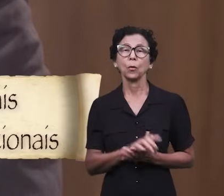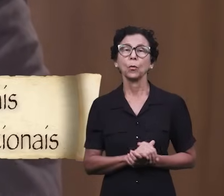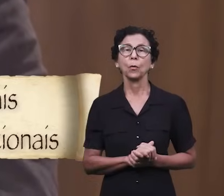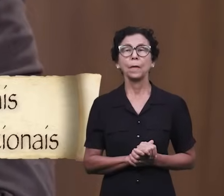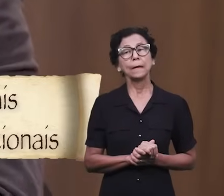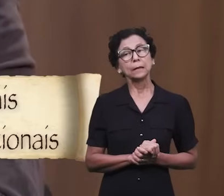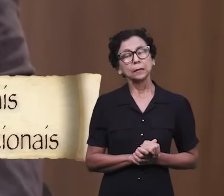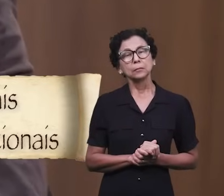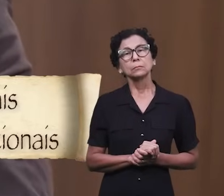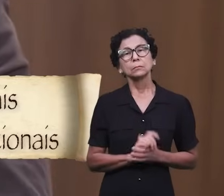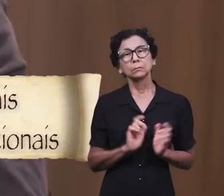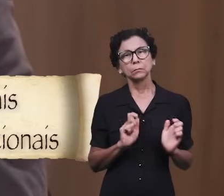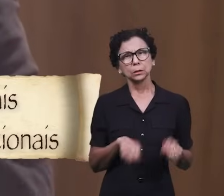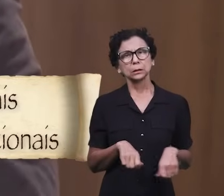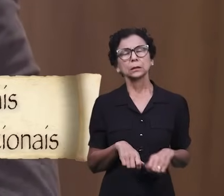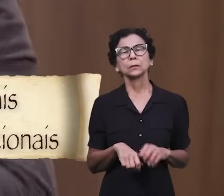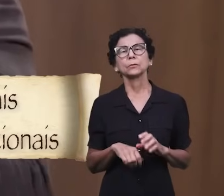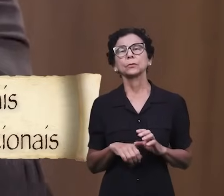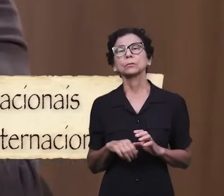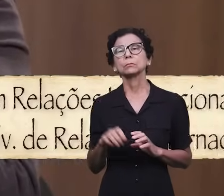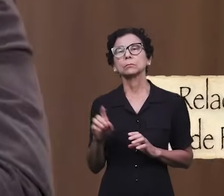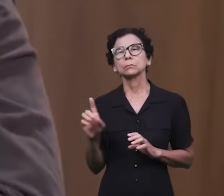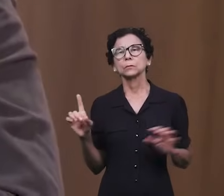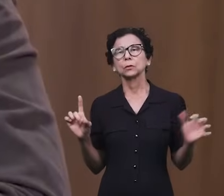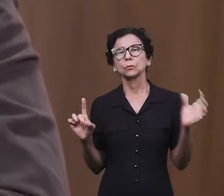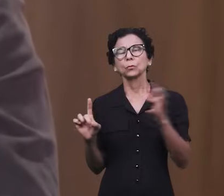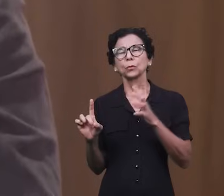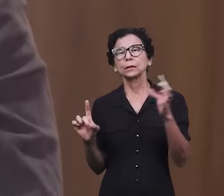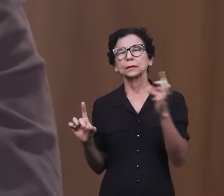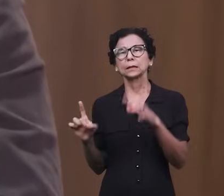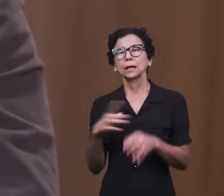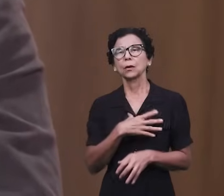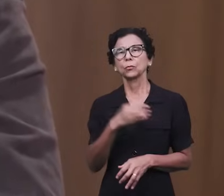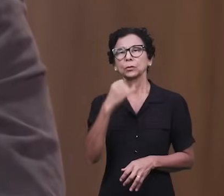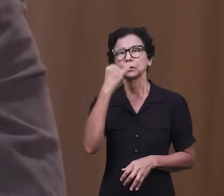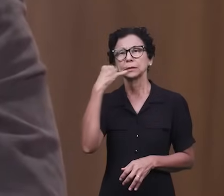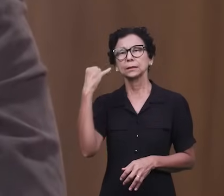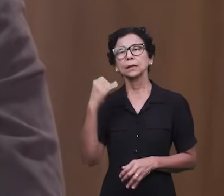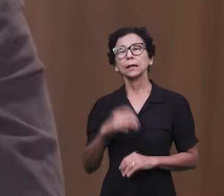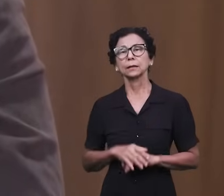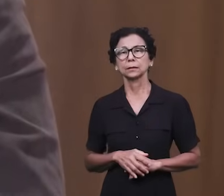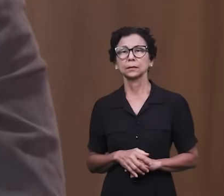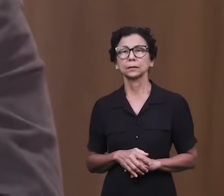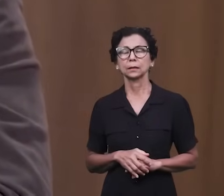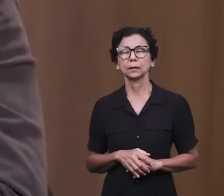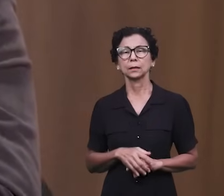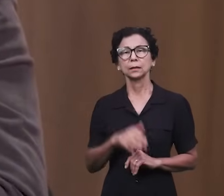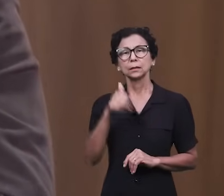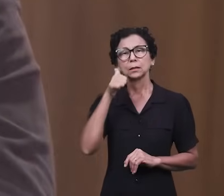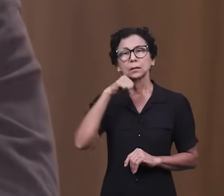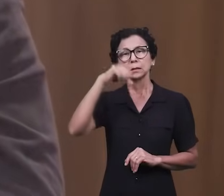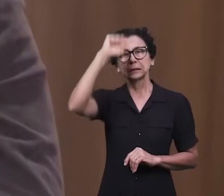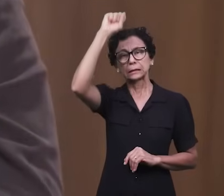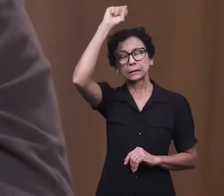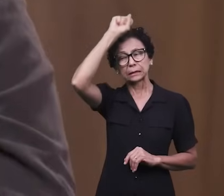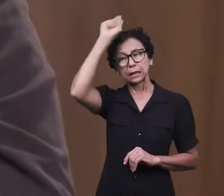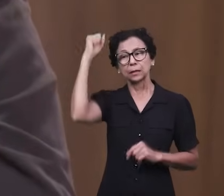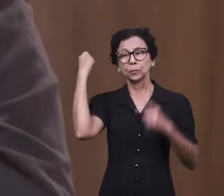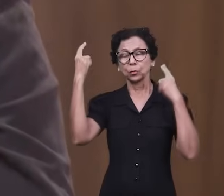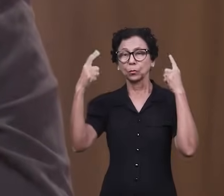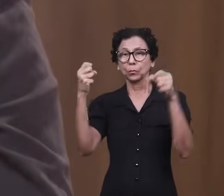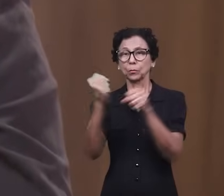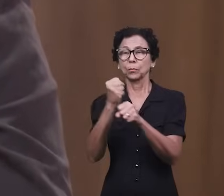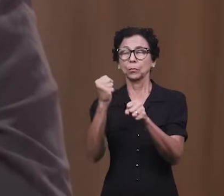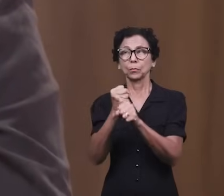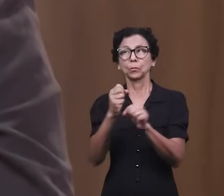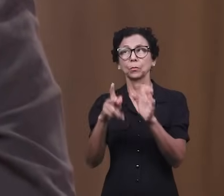na criação de Isaque, Sara se preocupou com a obra de Deus. Muito interessante. E é nesse momento que